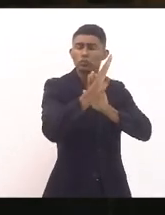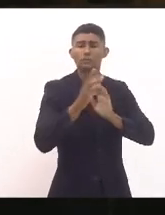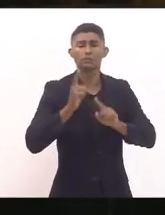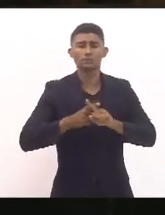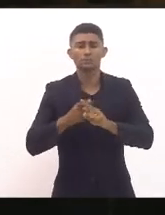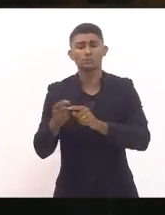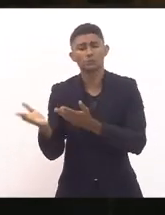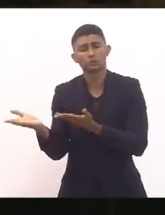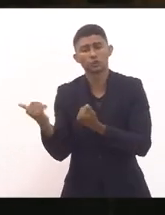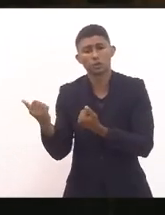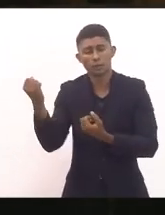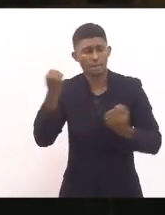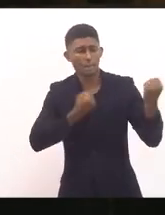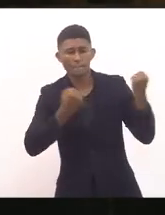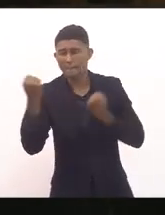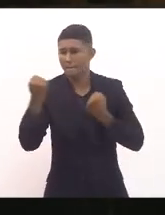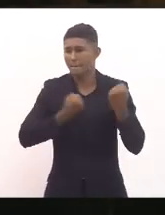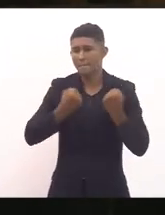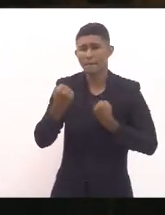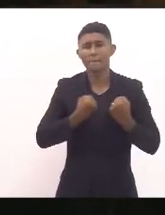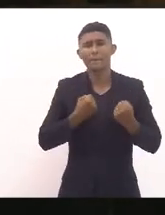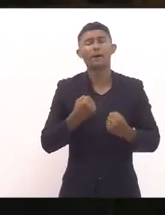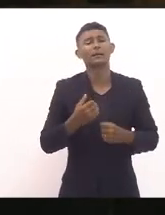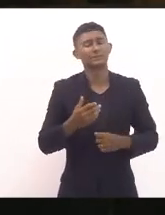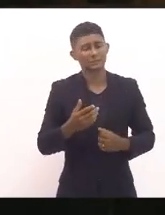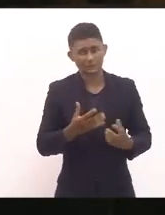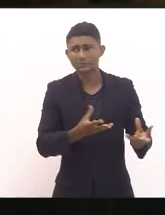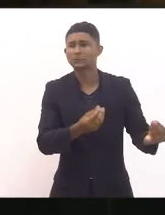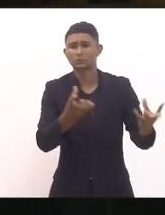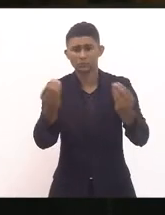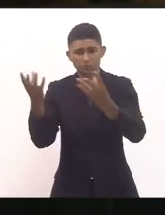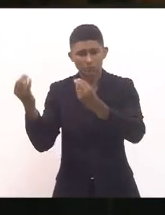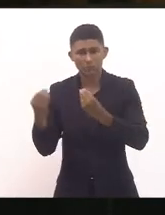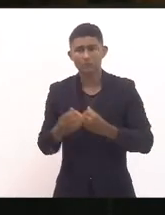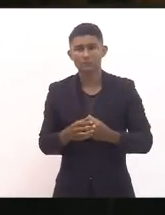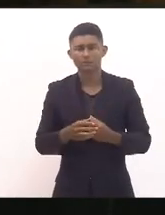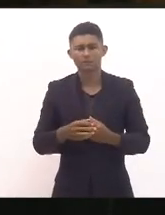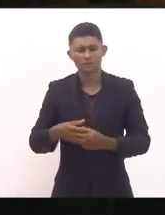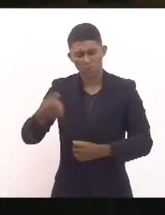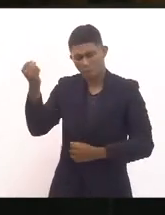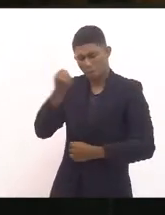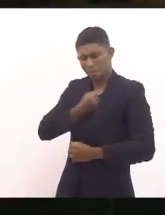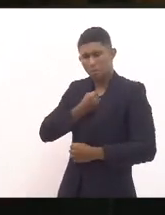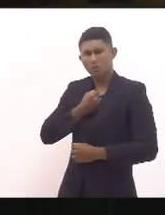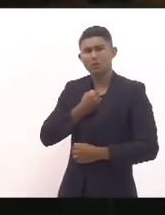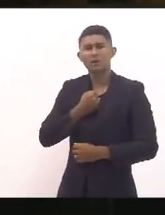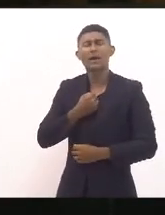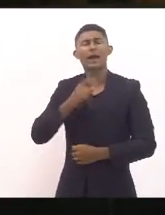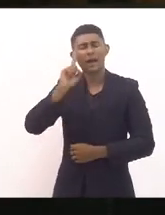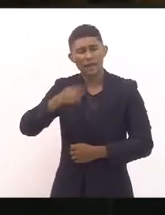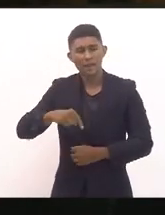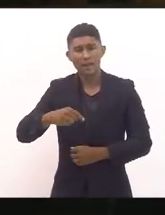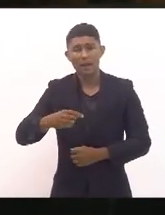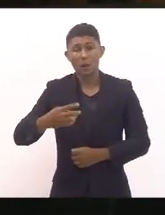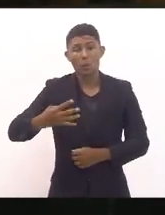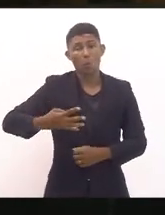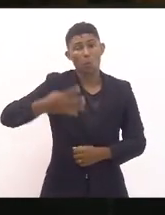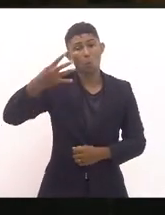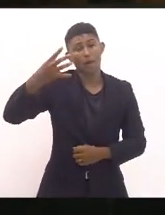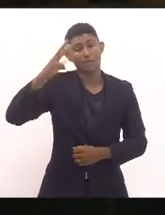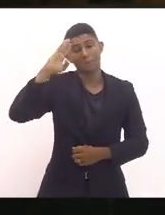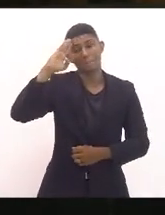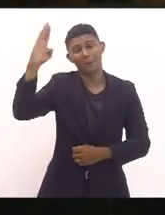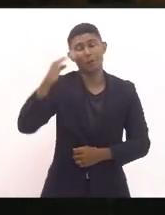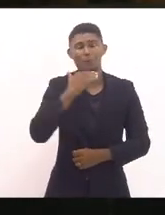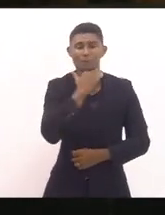e jovens no Brasil. Segundo o documento, o suicídio configura a 4ª maior causa de morte